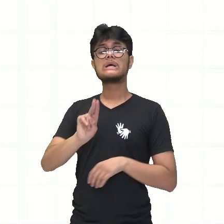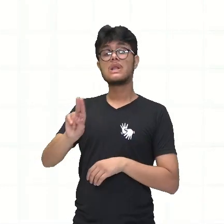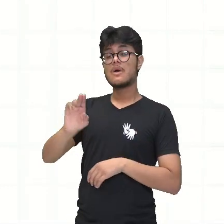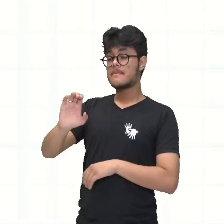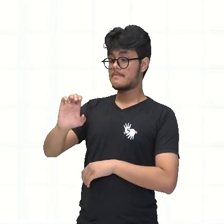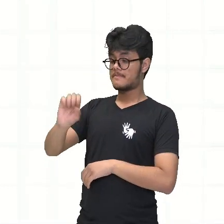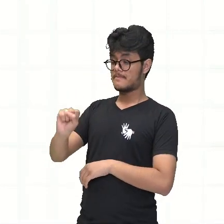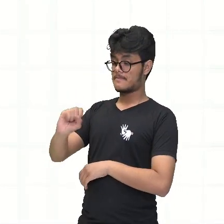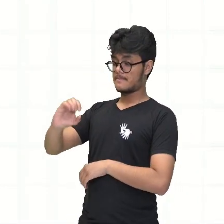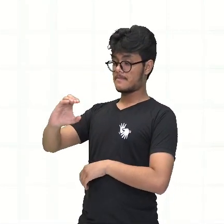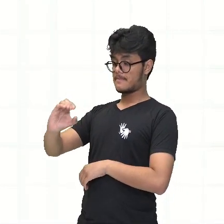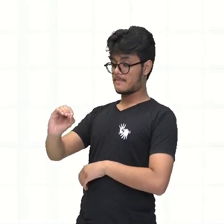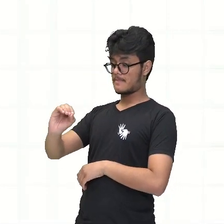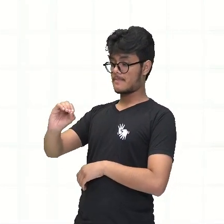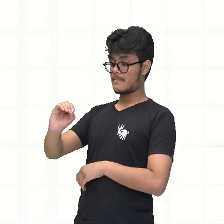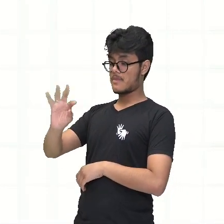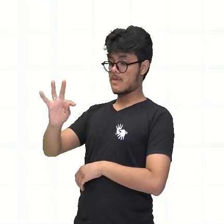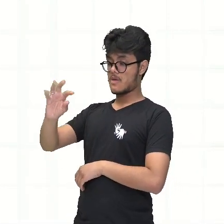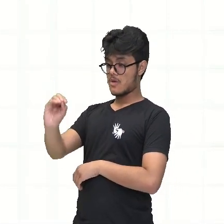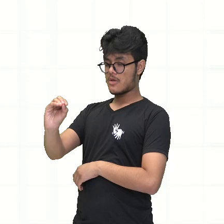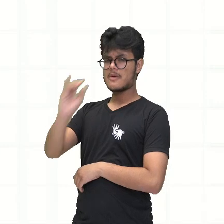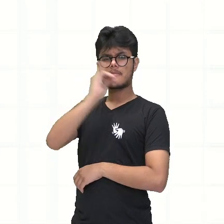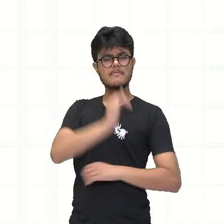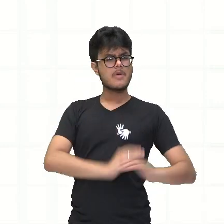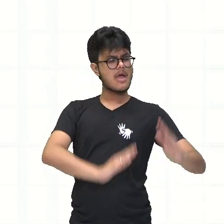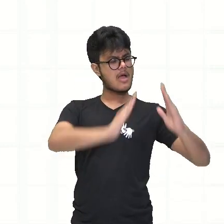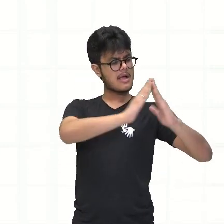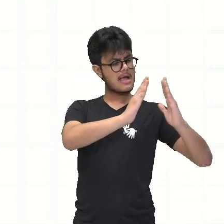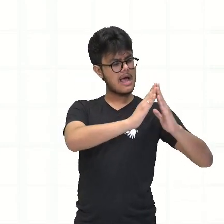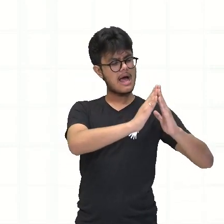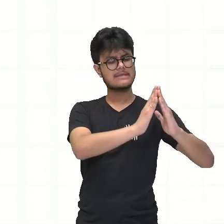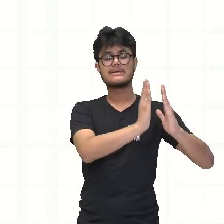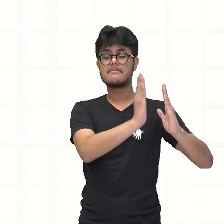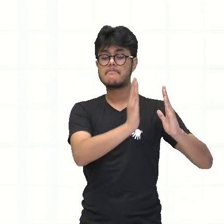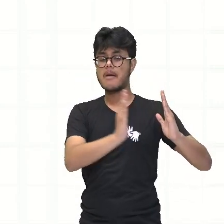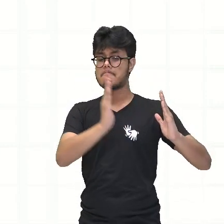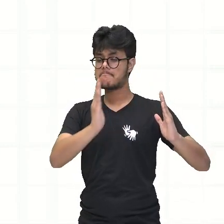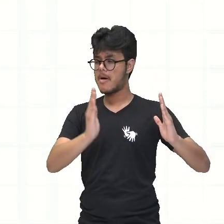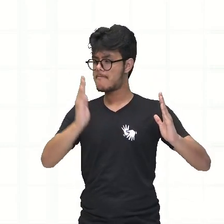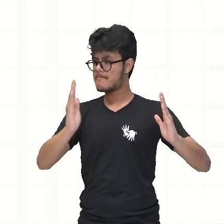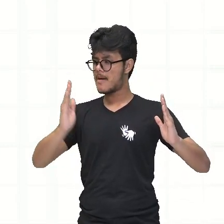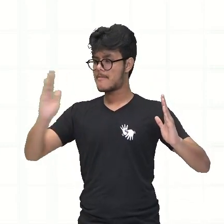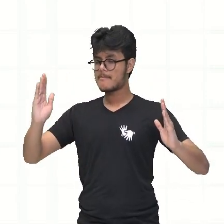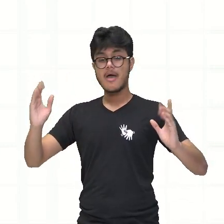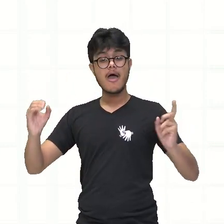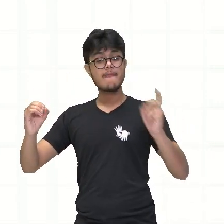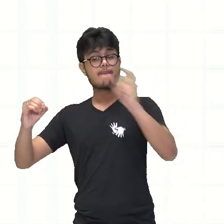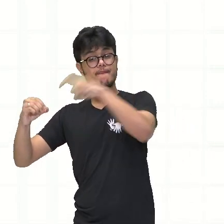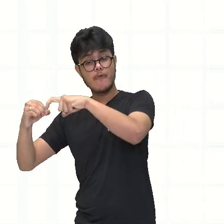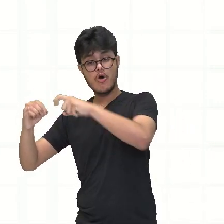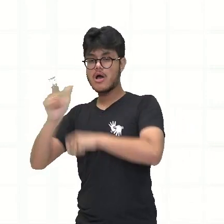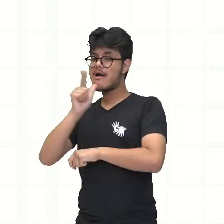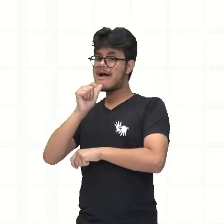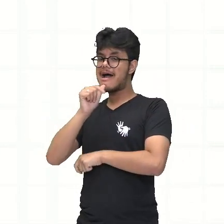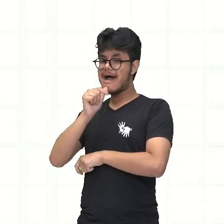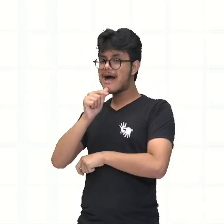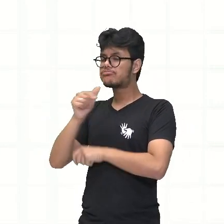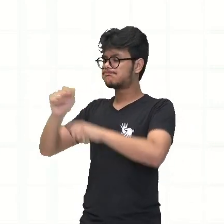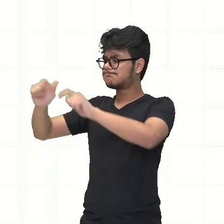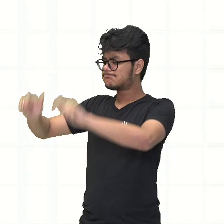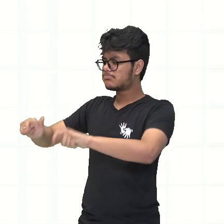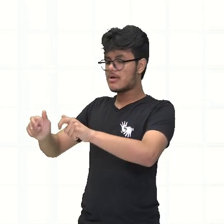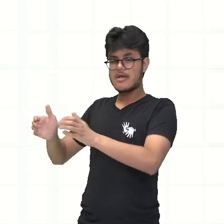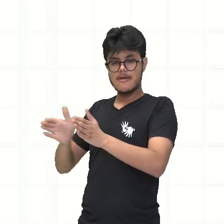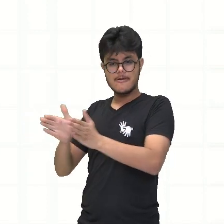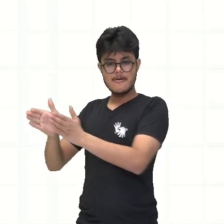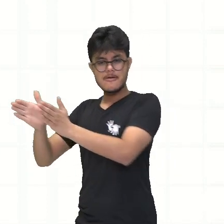todas as residências, aí eles vão passar por várias grades, né? Tá? Várias